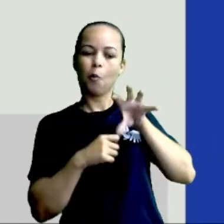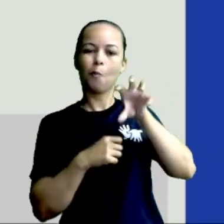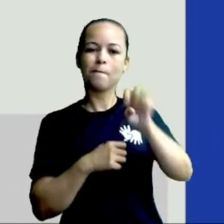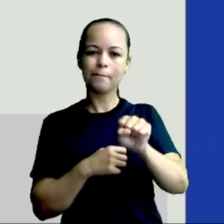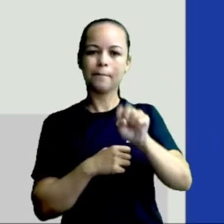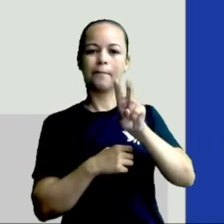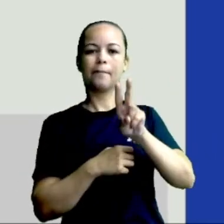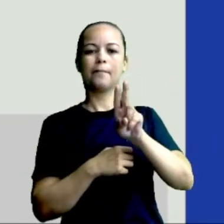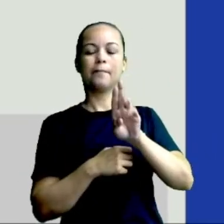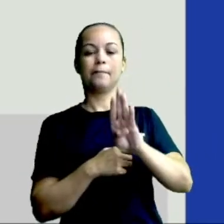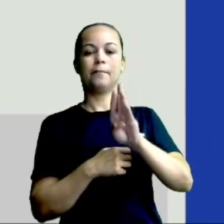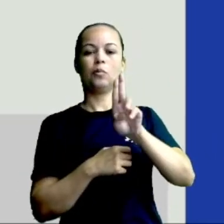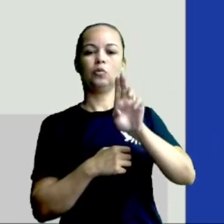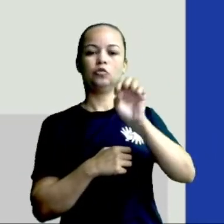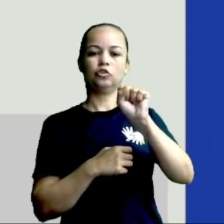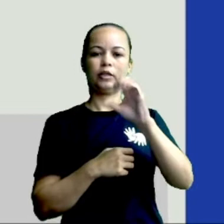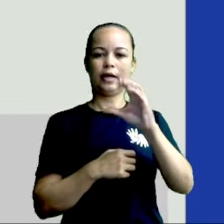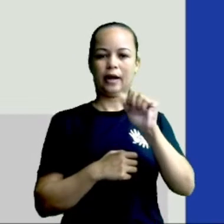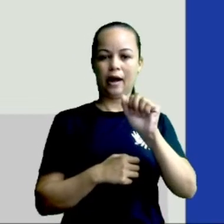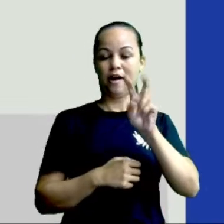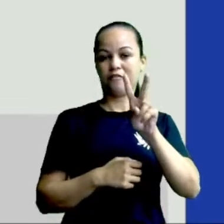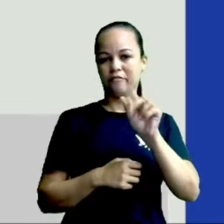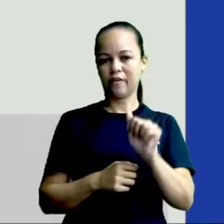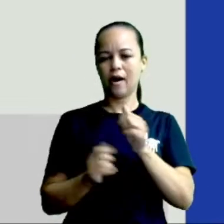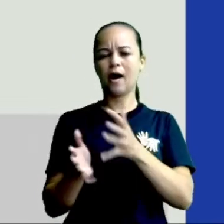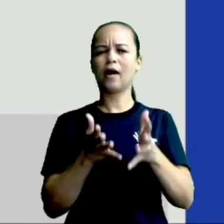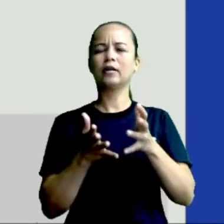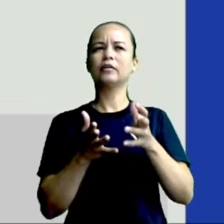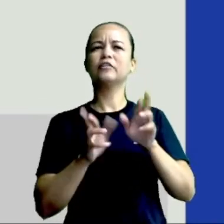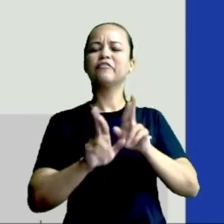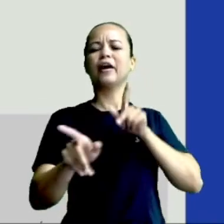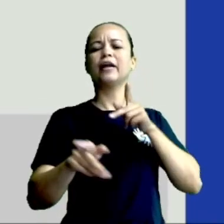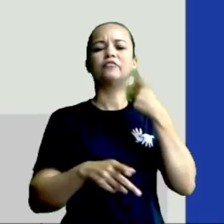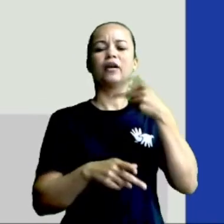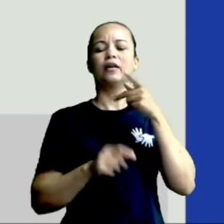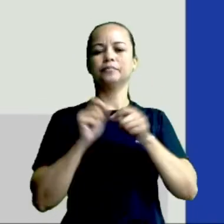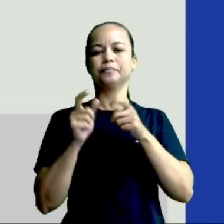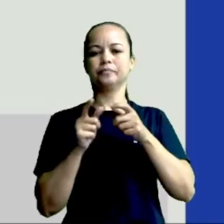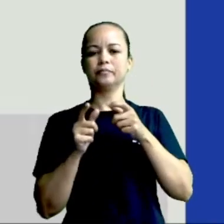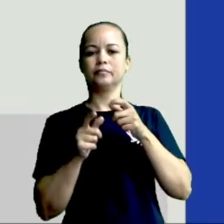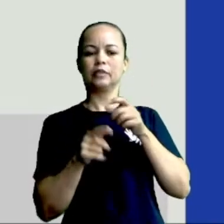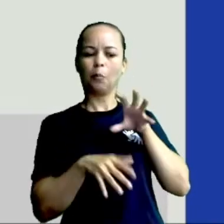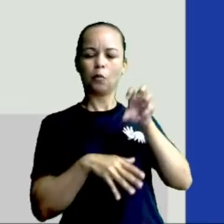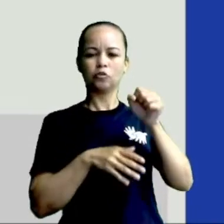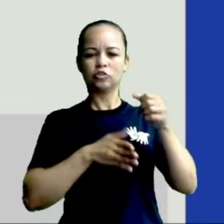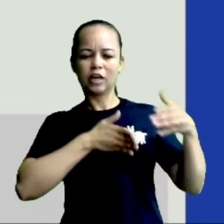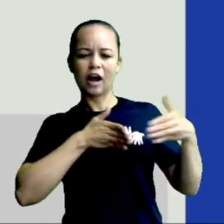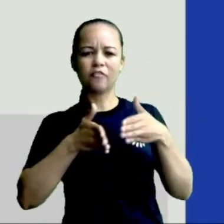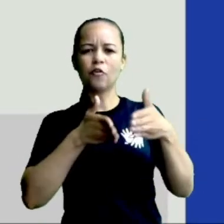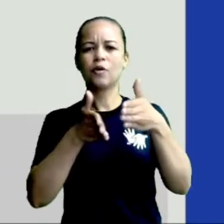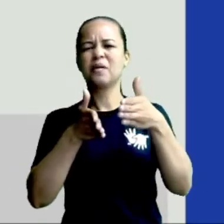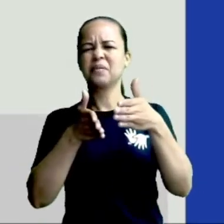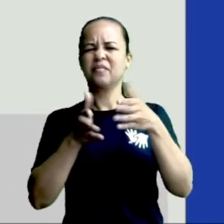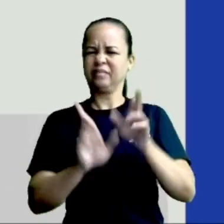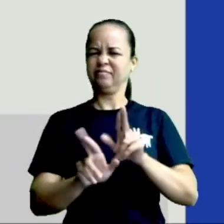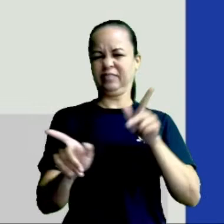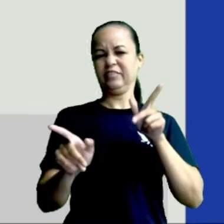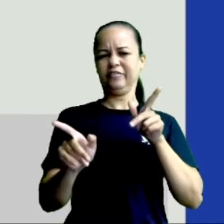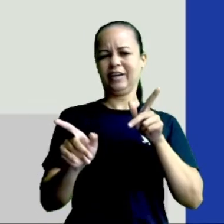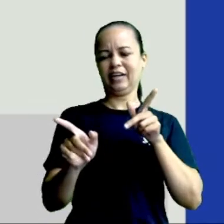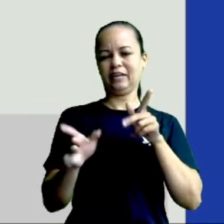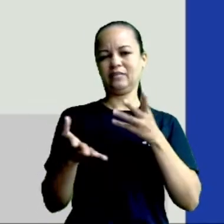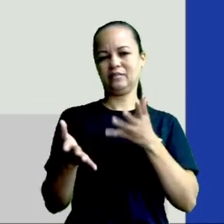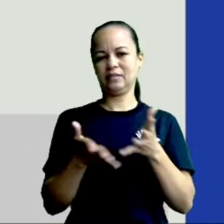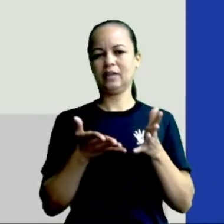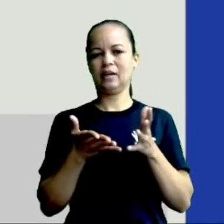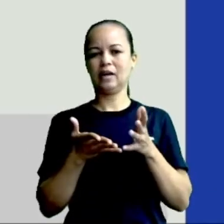aqui, buscava, que é diferente se eu dissesse buscava o seu caminho, né? Fica diferente quando eu